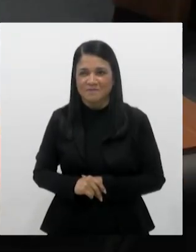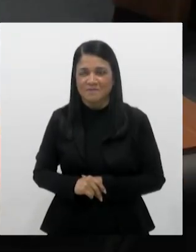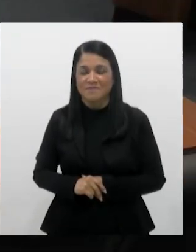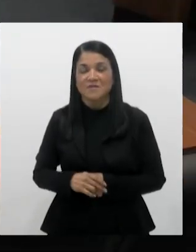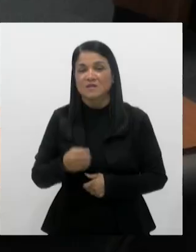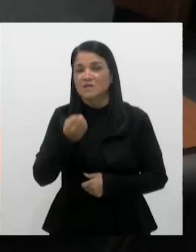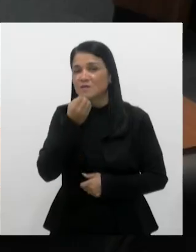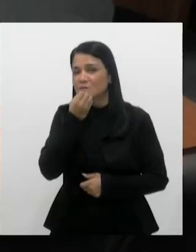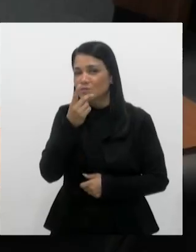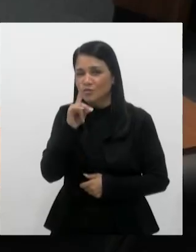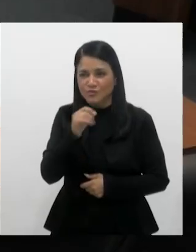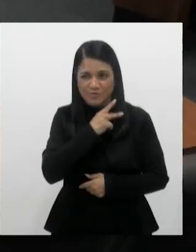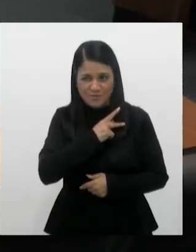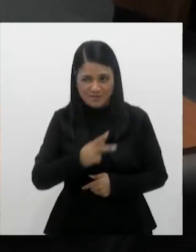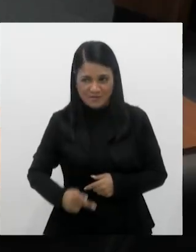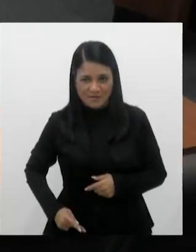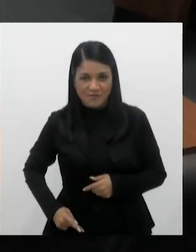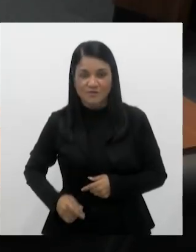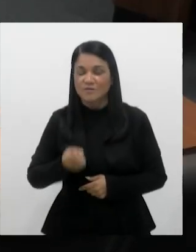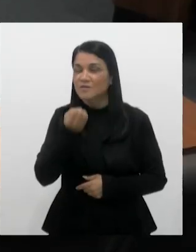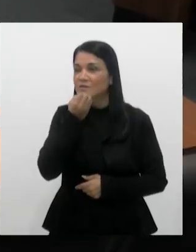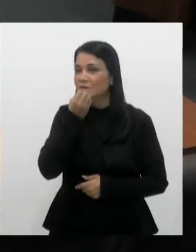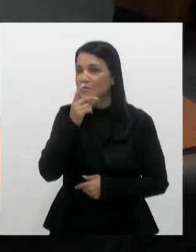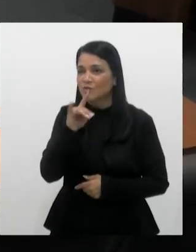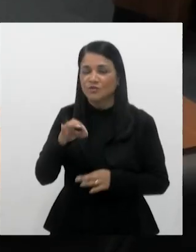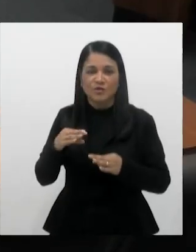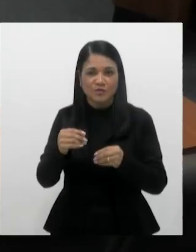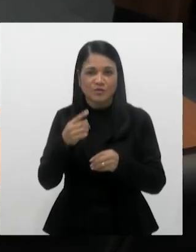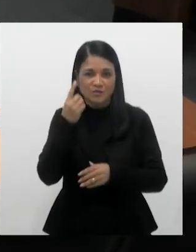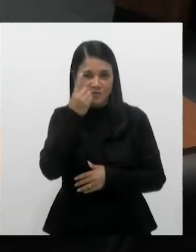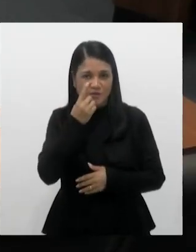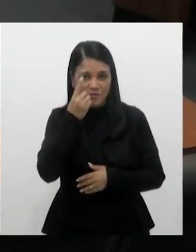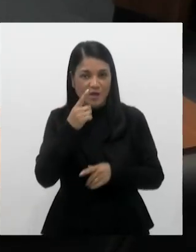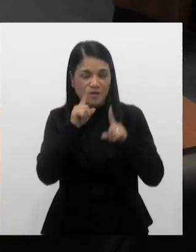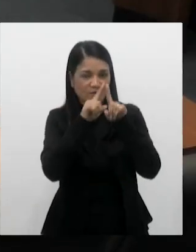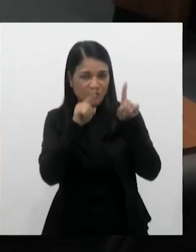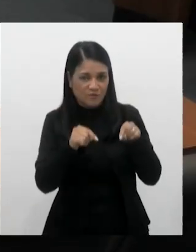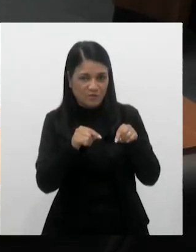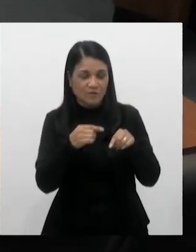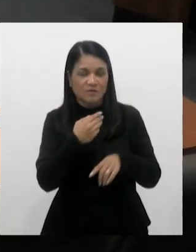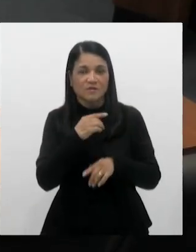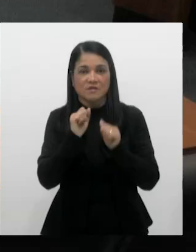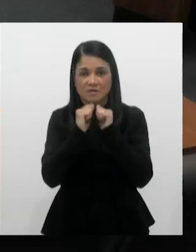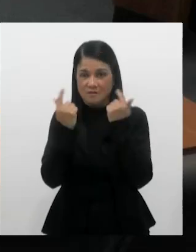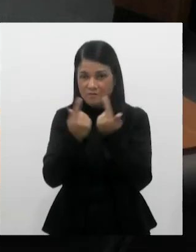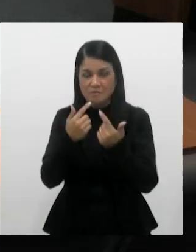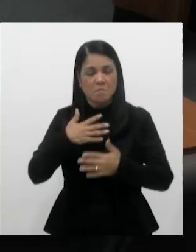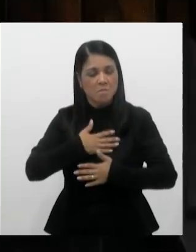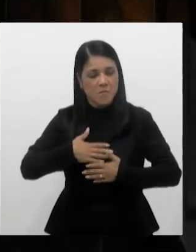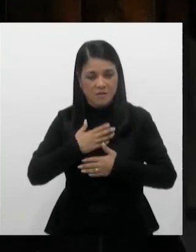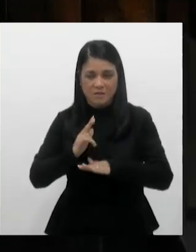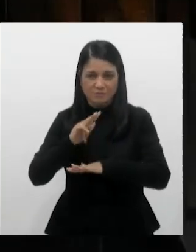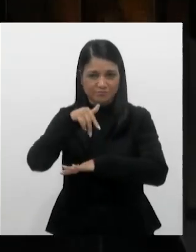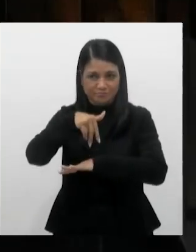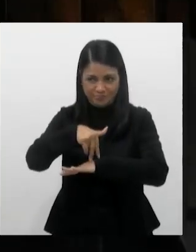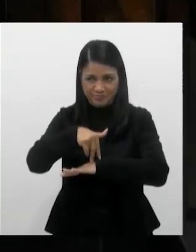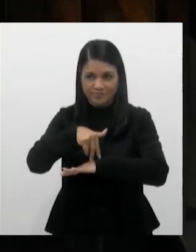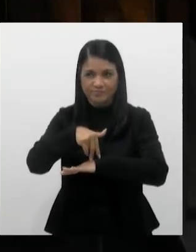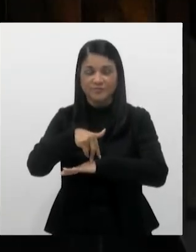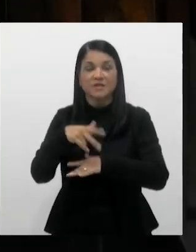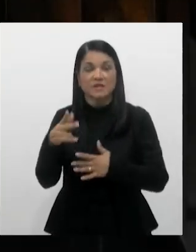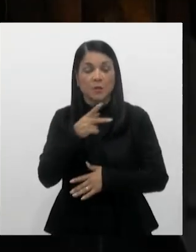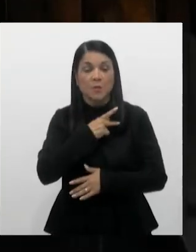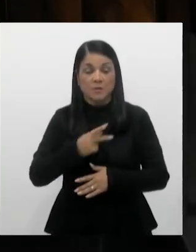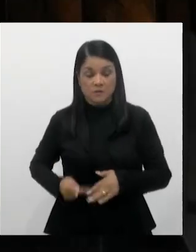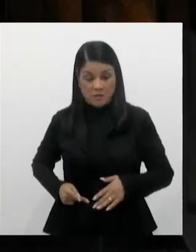Bom dia, senhor presidente. Bom dia, nobres colegas, funcionários da Alerj. Prazer estar com vocês aqui. Senhor presidente, o que